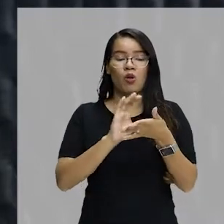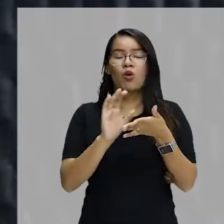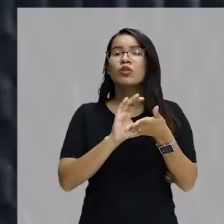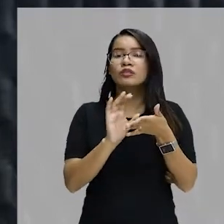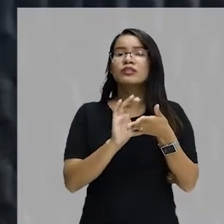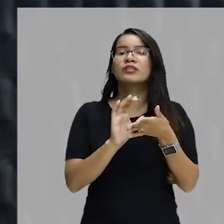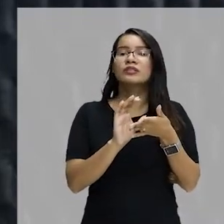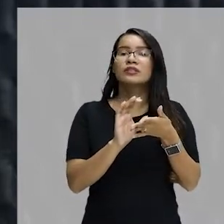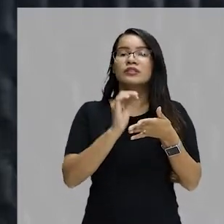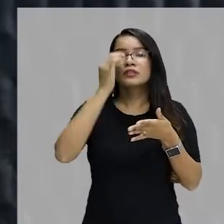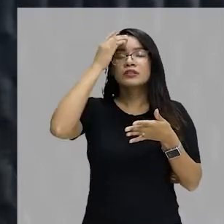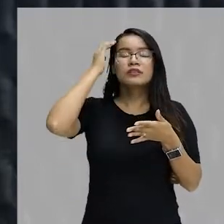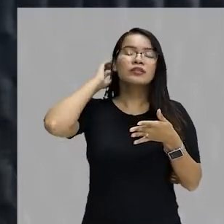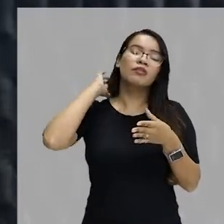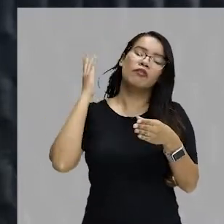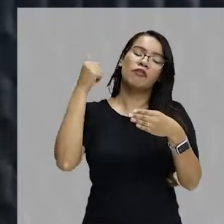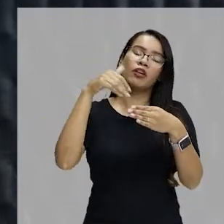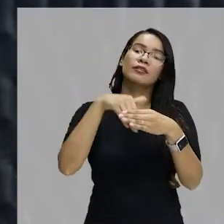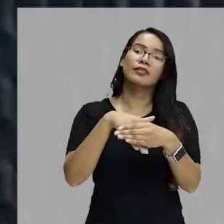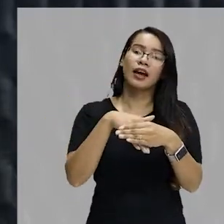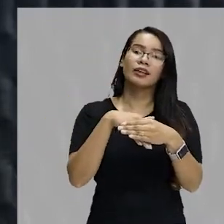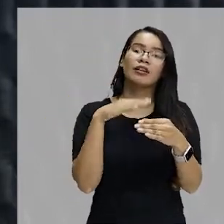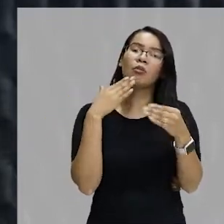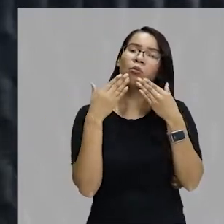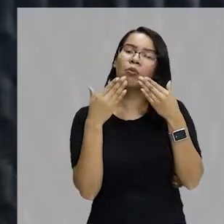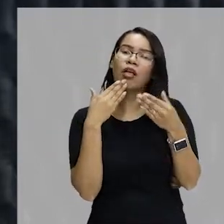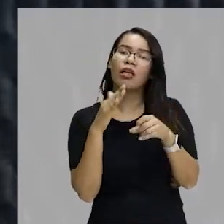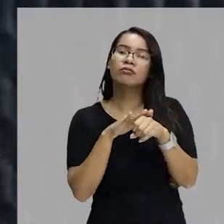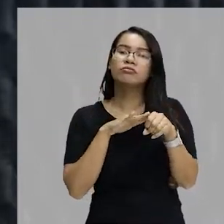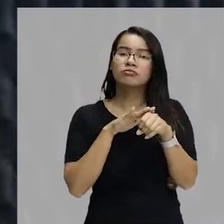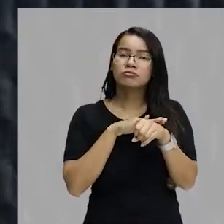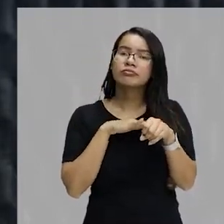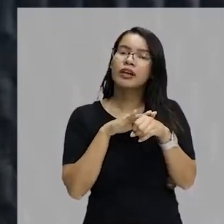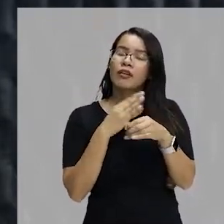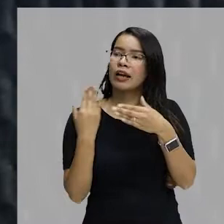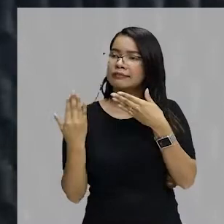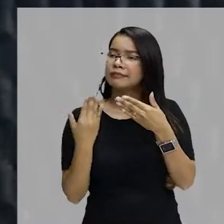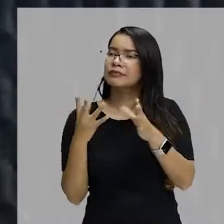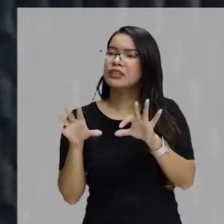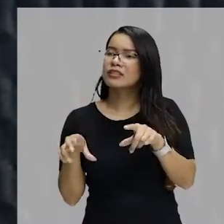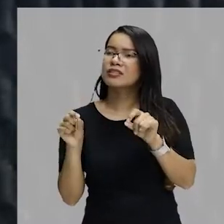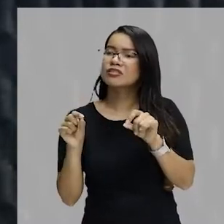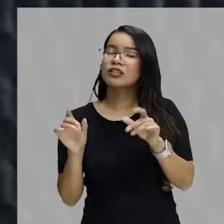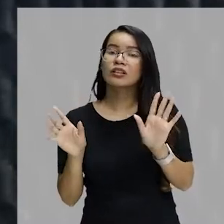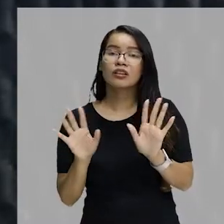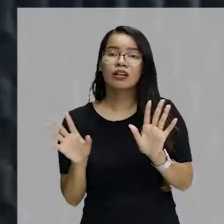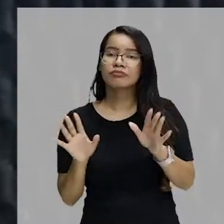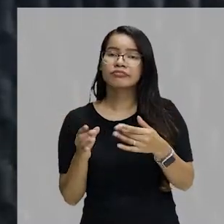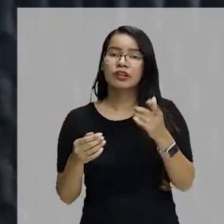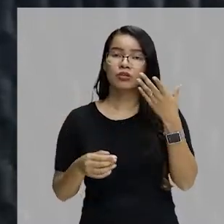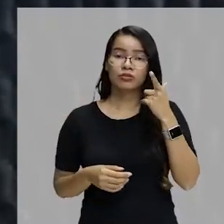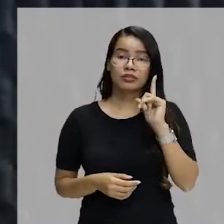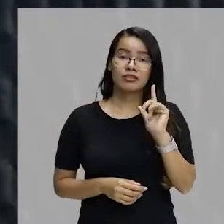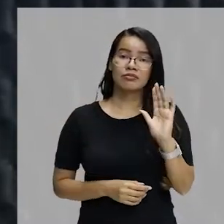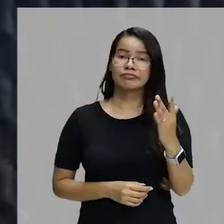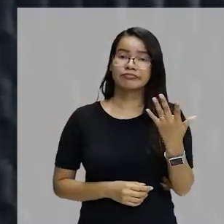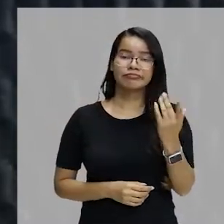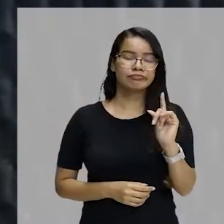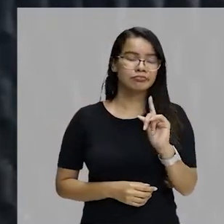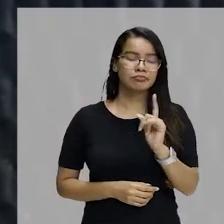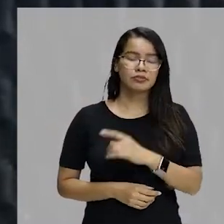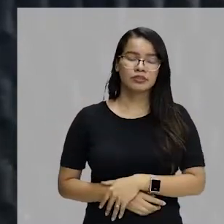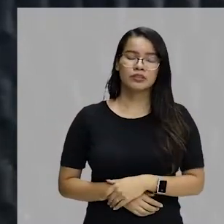Constituição votada, promulgada, discutida por parlamentares, não chegou a se ter. Dom Pedro,